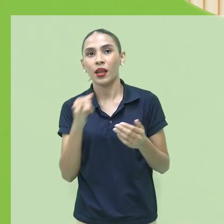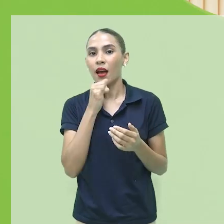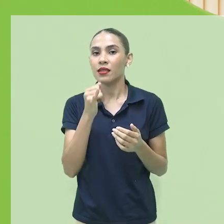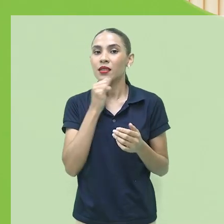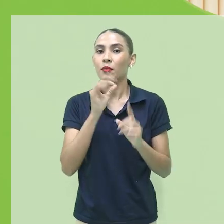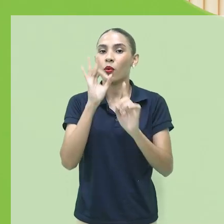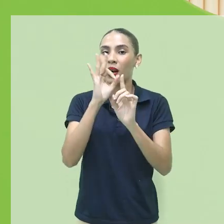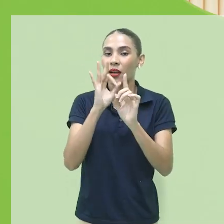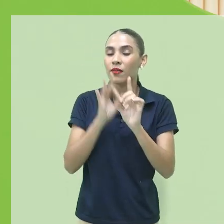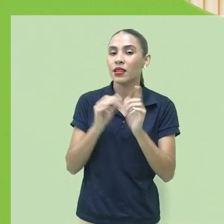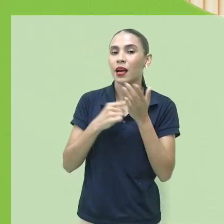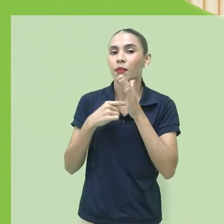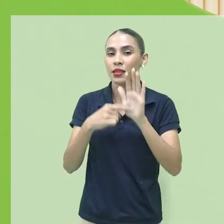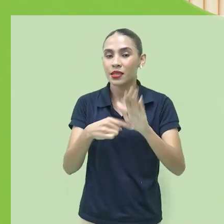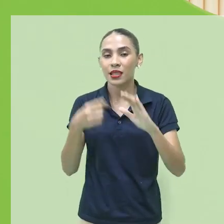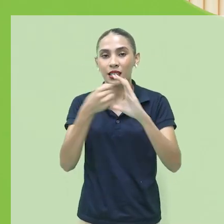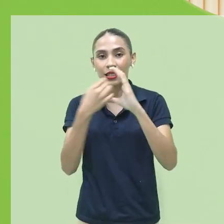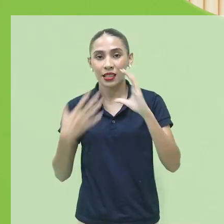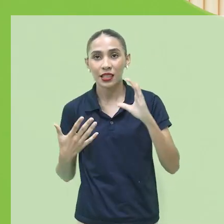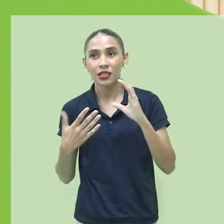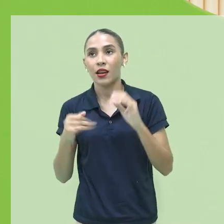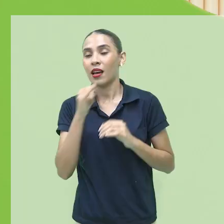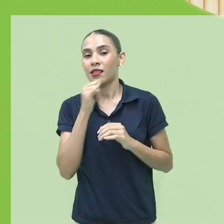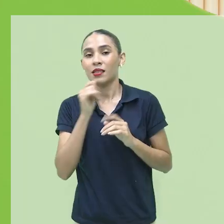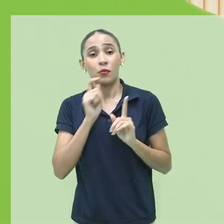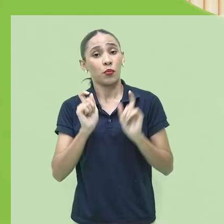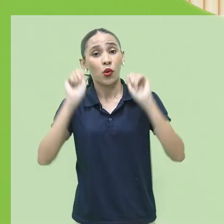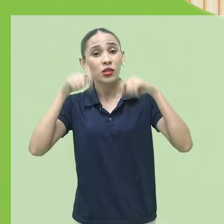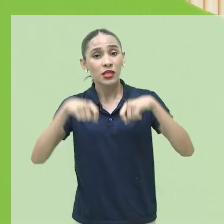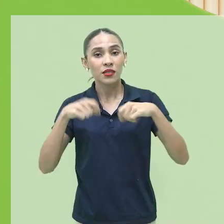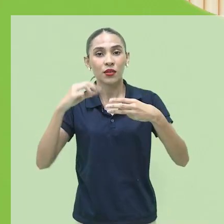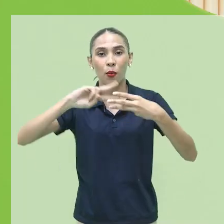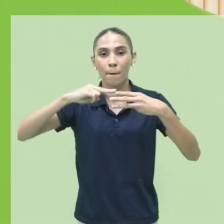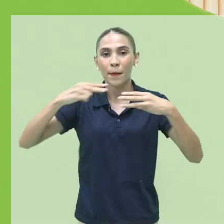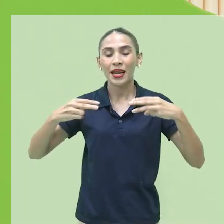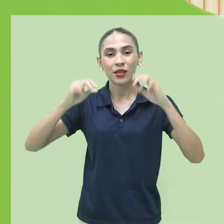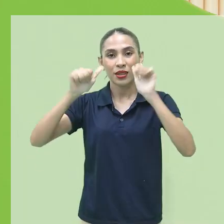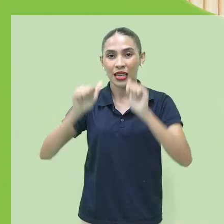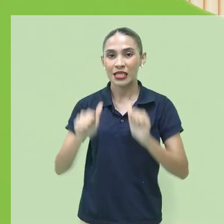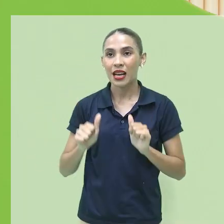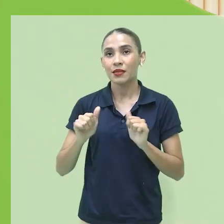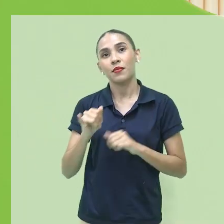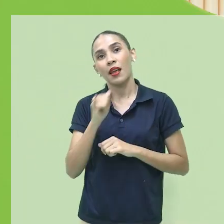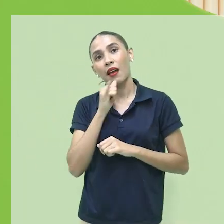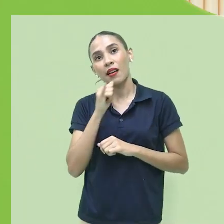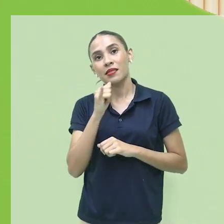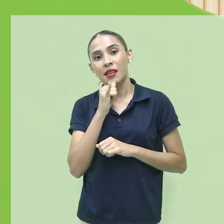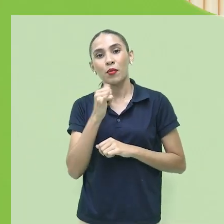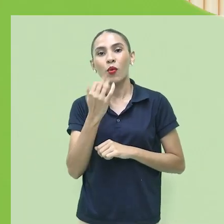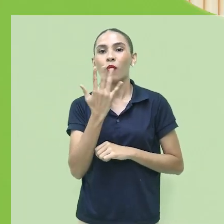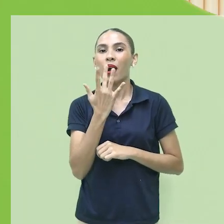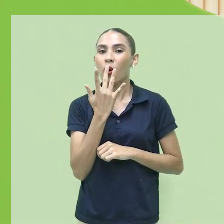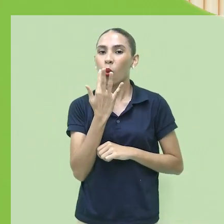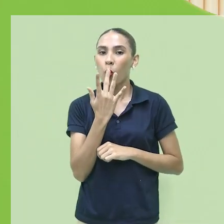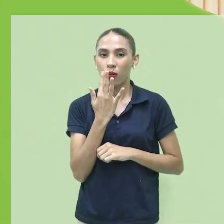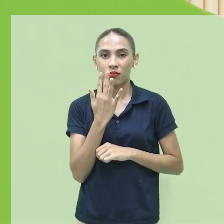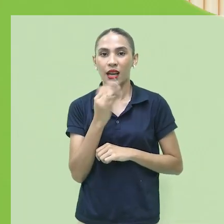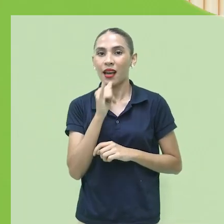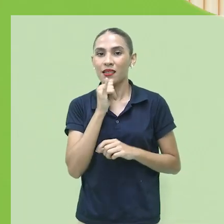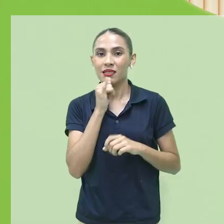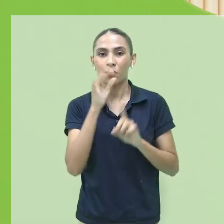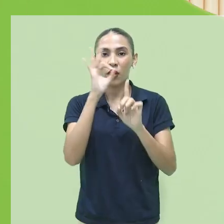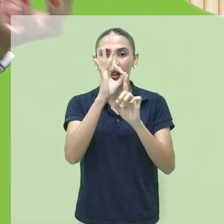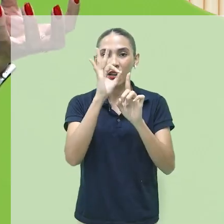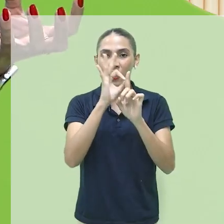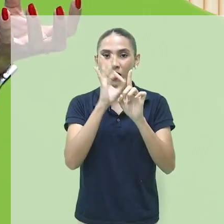vai observar que as ervilhas, elas apresentam características ali que foi possível que Mendel analisasse, como, por exemplo, a cor, né?